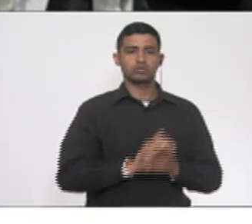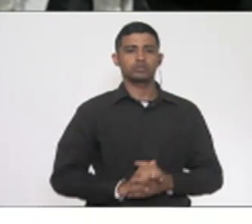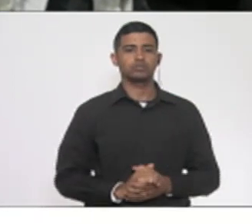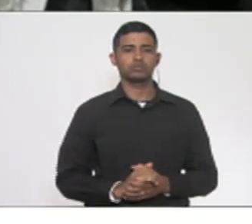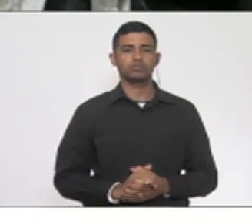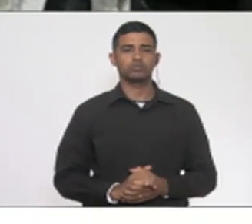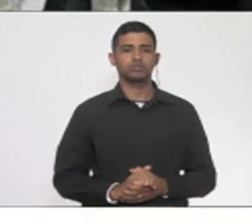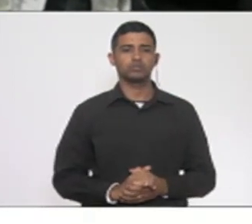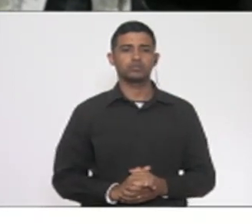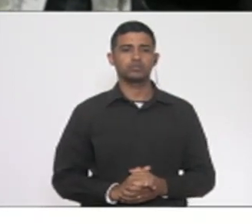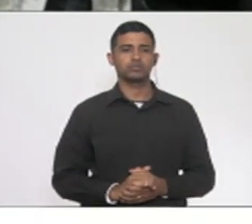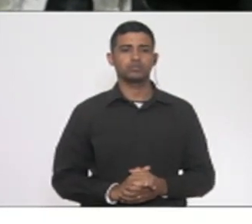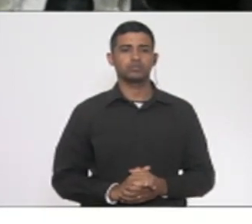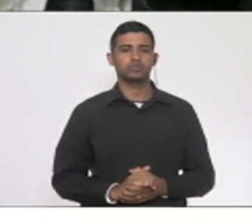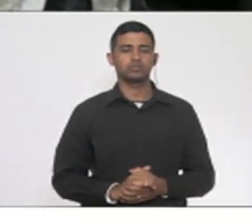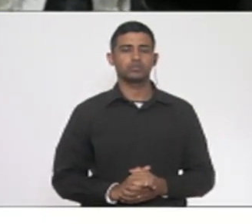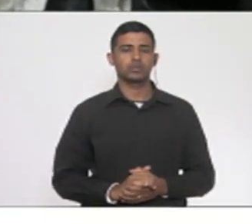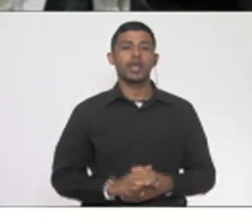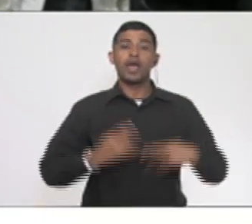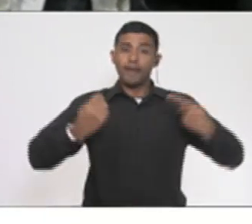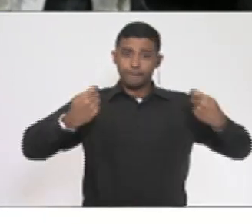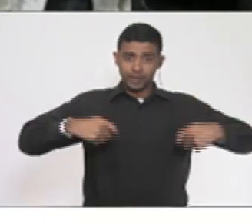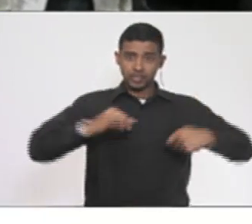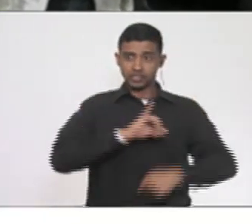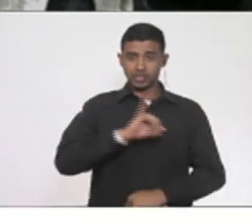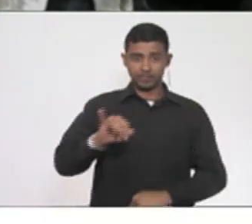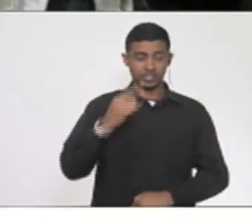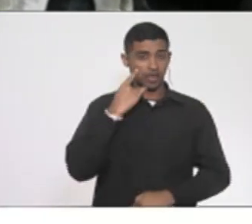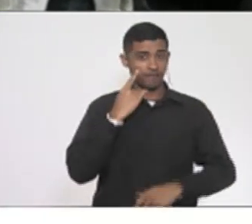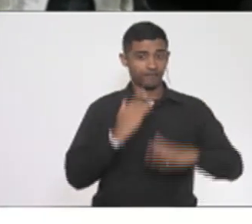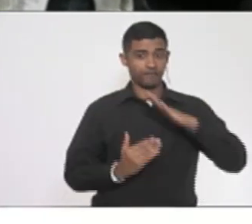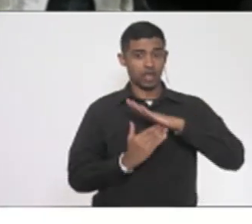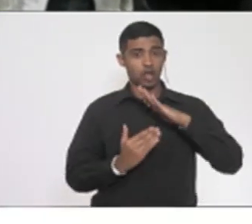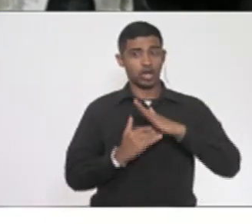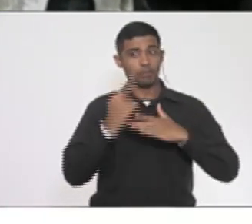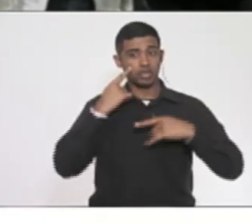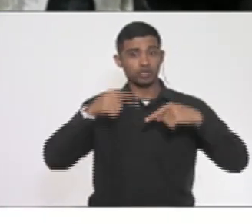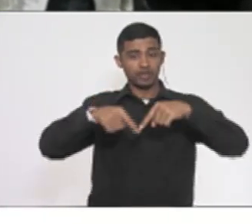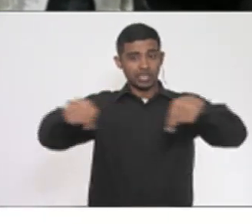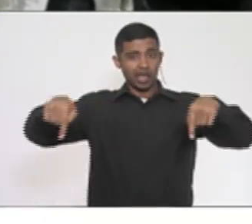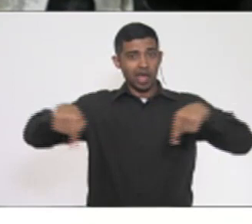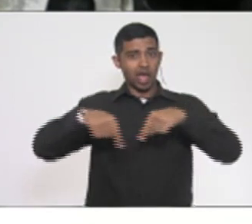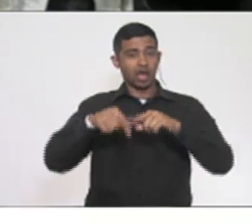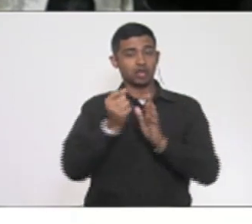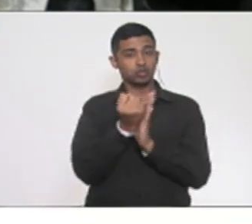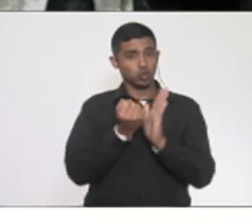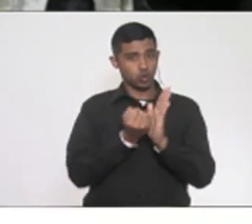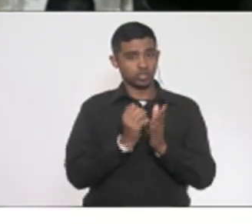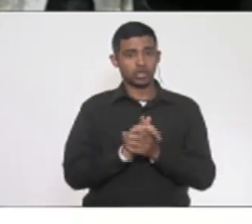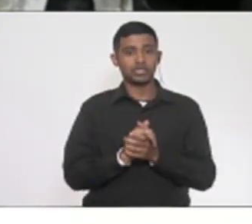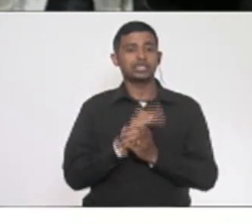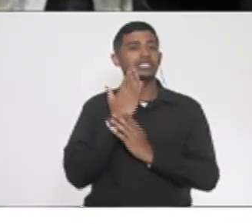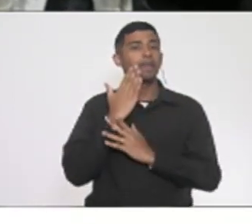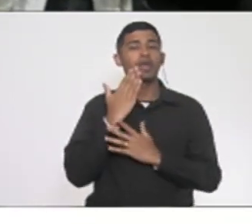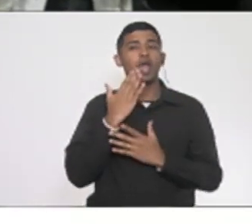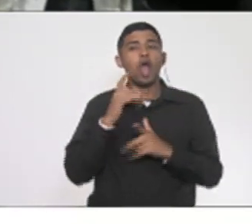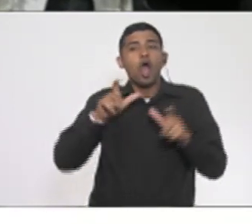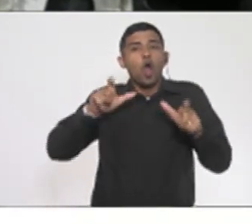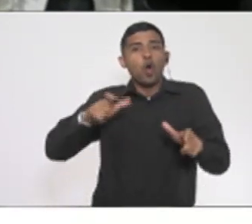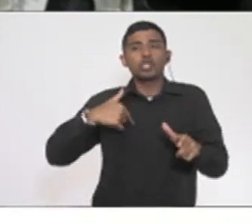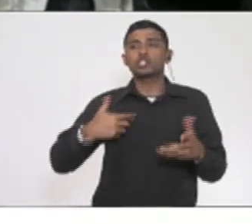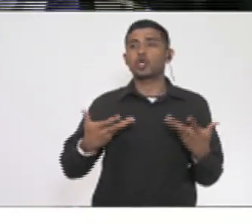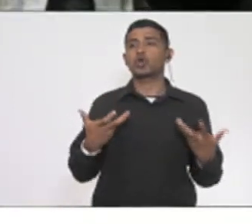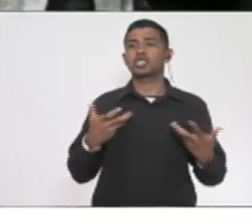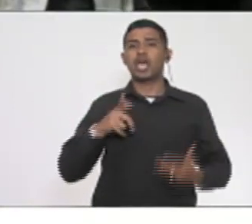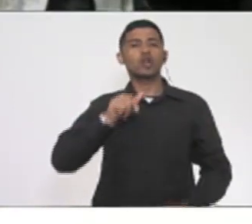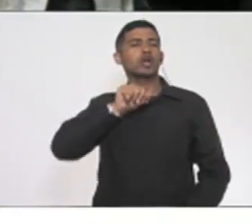tem que indicar, dentro dos limites da quantidade de área contratada, nos contratos de serviços, onde ela quer o gás. Então, ela vai